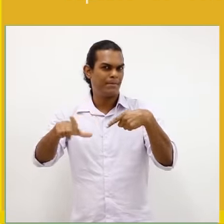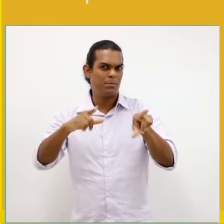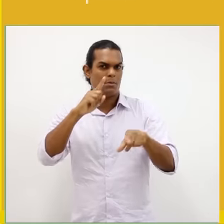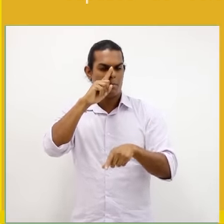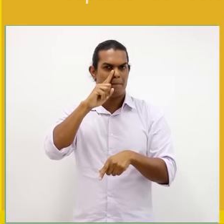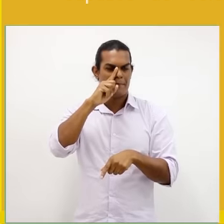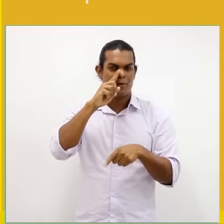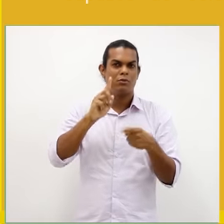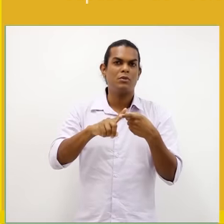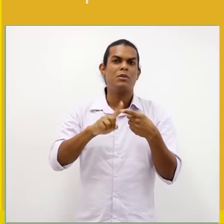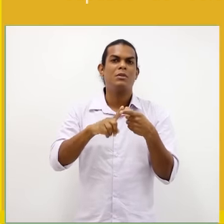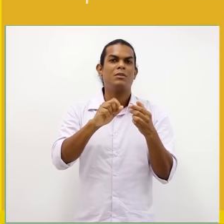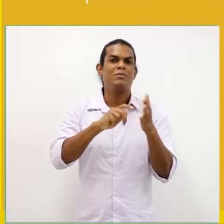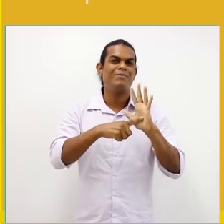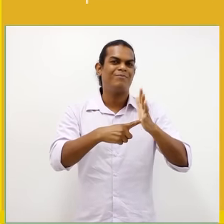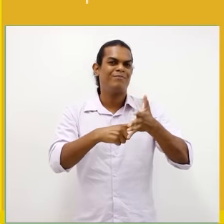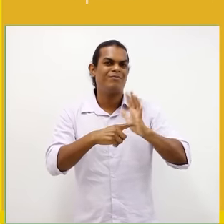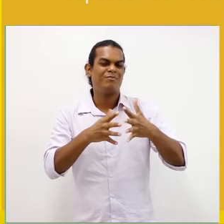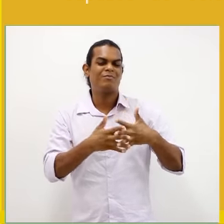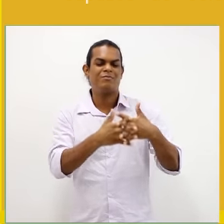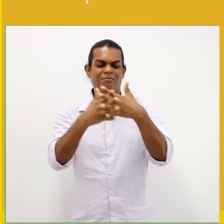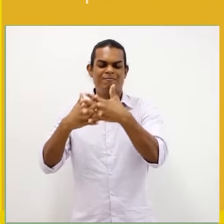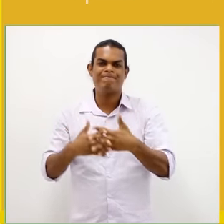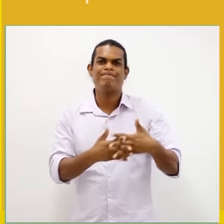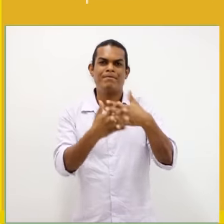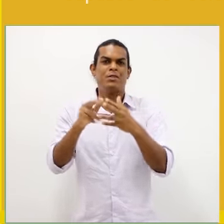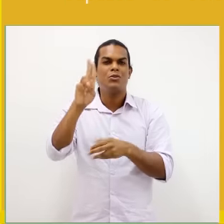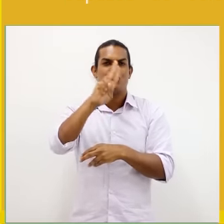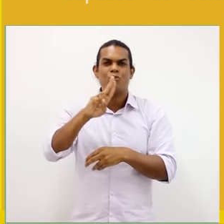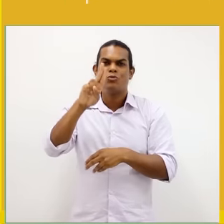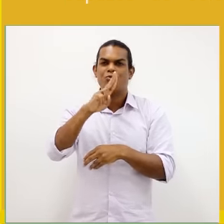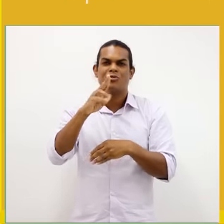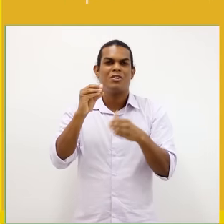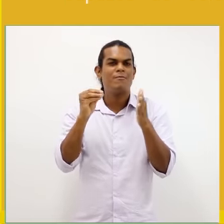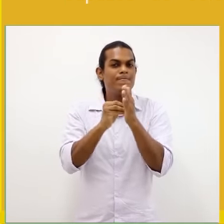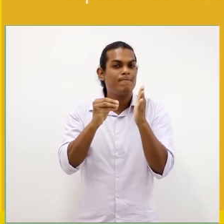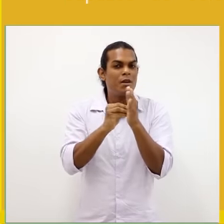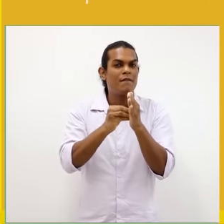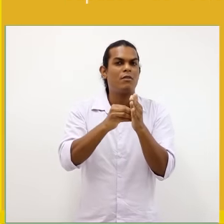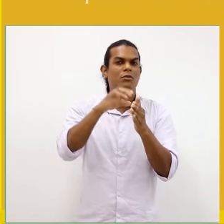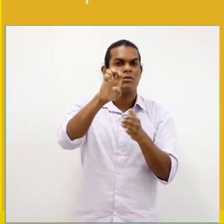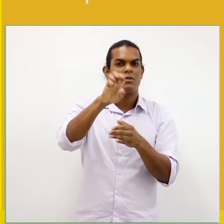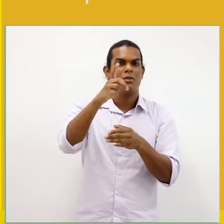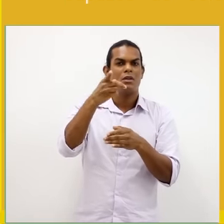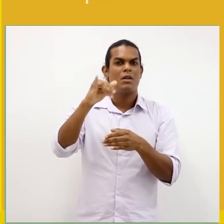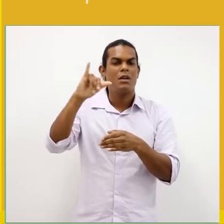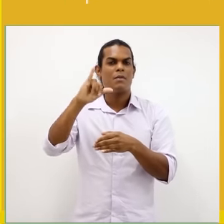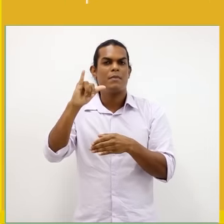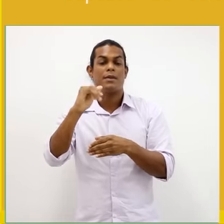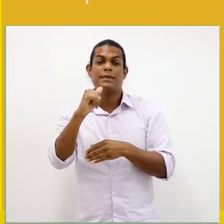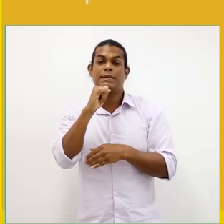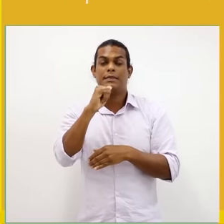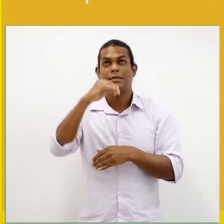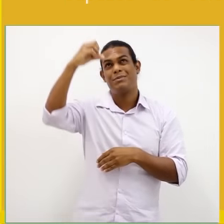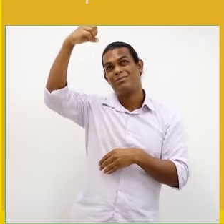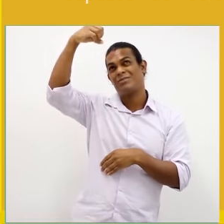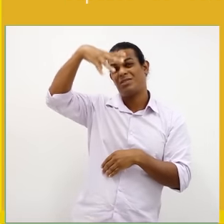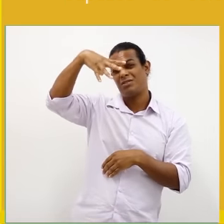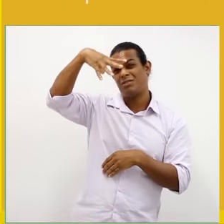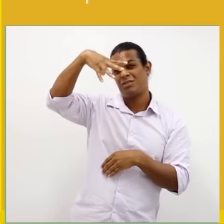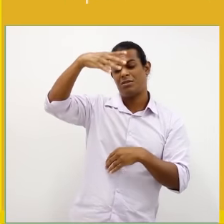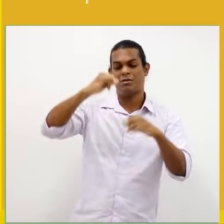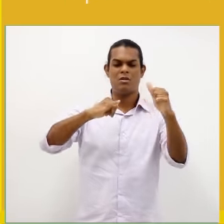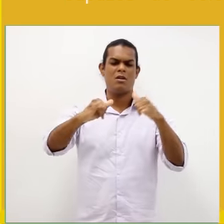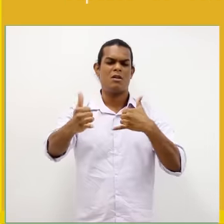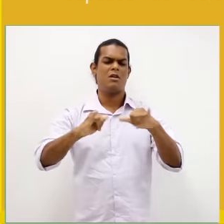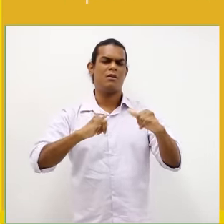sem proteção. Então, essas ferramentas inadequadas ou defeituosas, tipo iluminação inadequada,